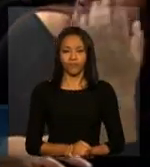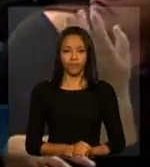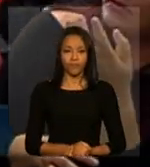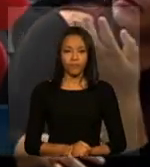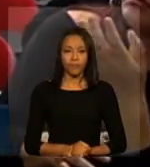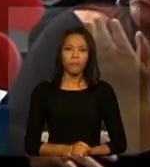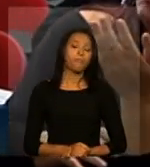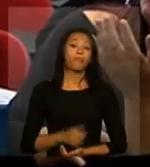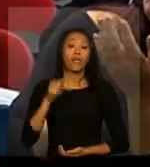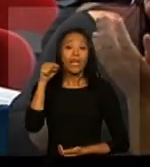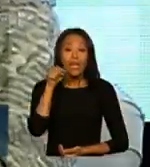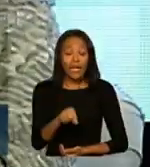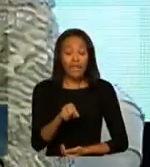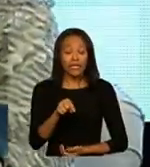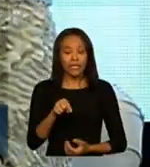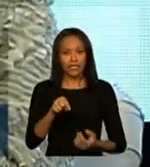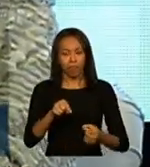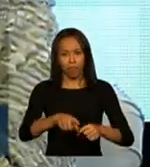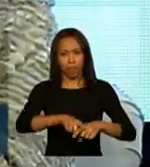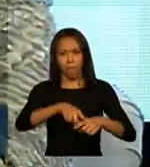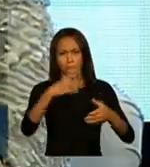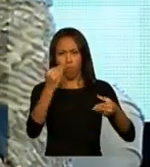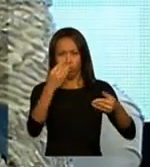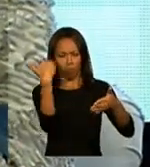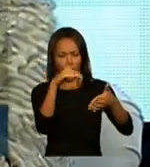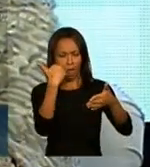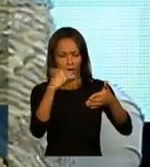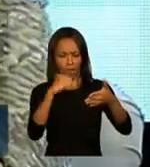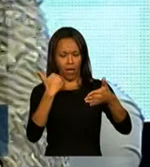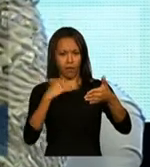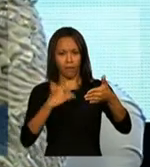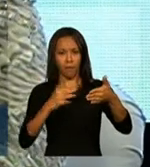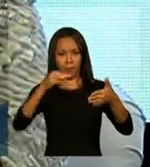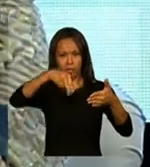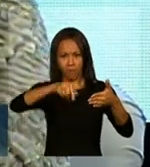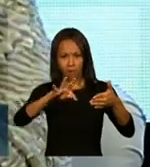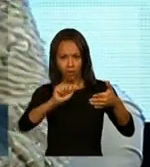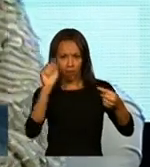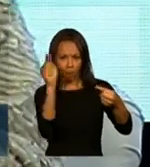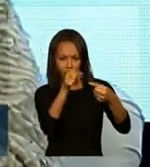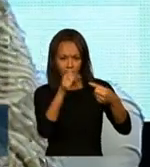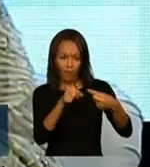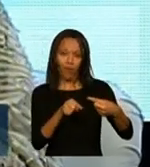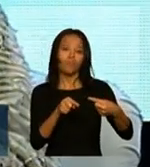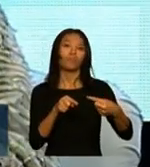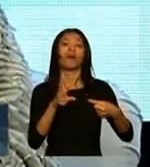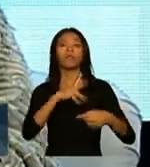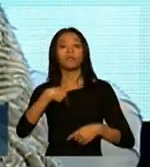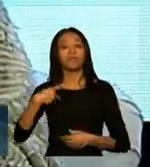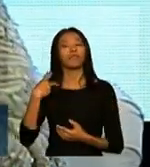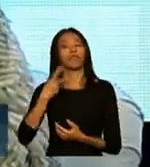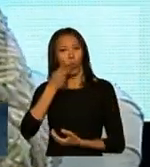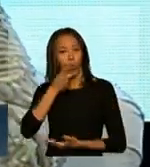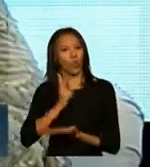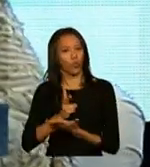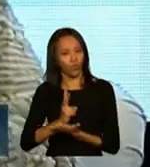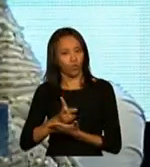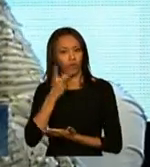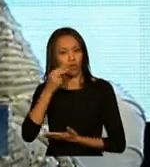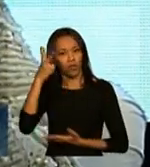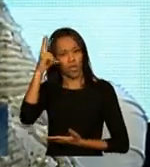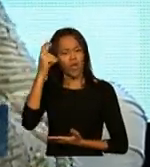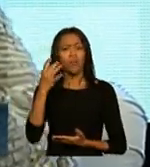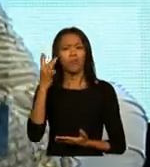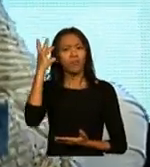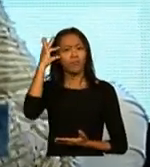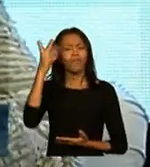Esse tamanho de meta, que é eu quero um Brasil com fome zero, a presidenta repetiu. Eu não quero só um país